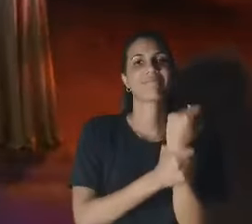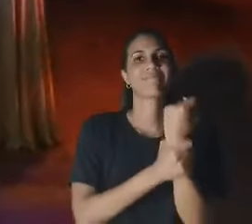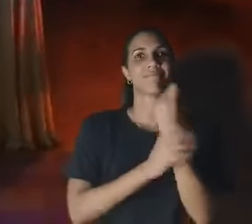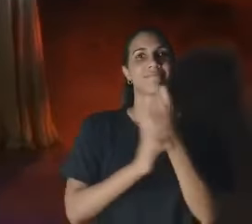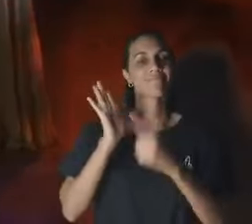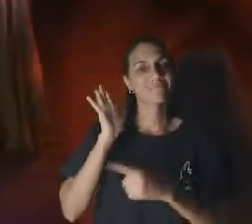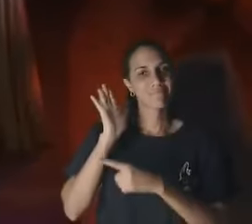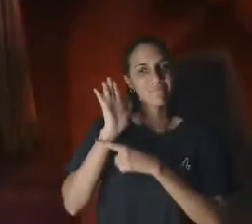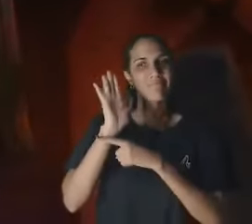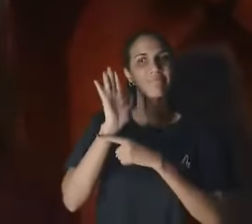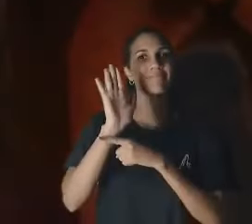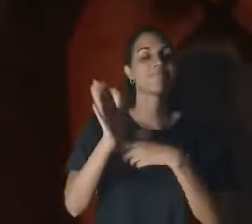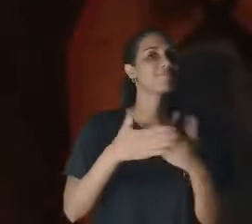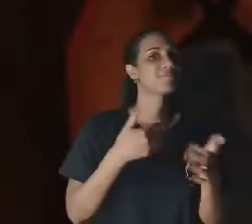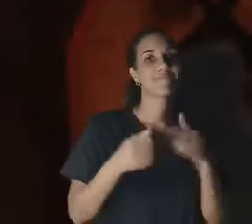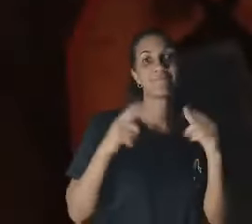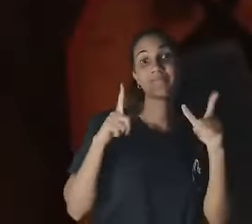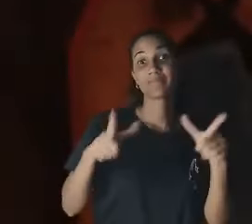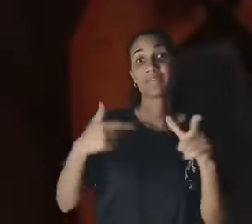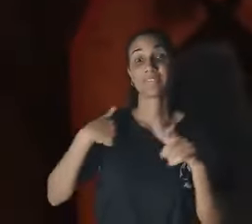por onde quer que